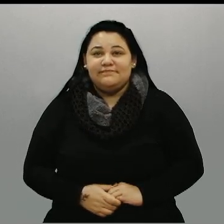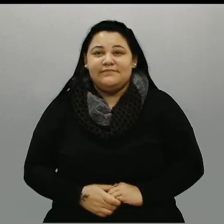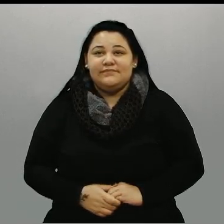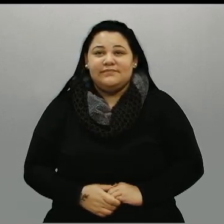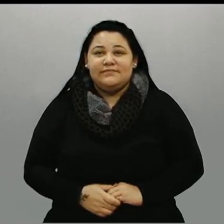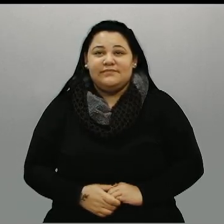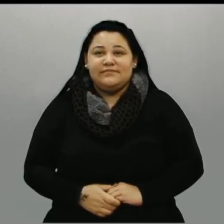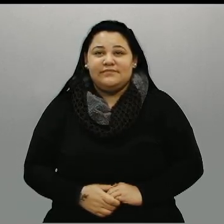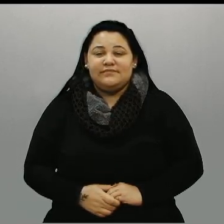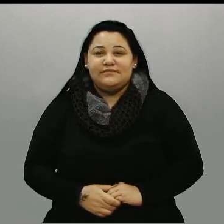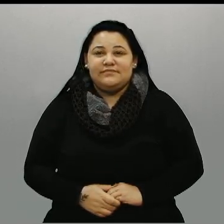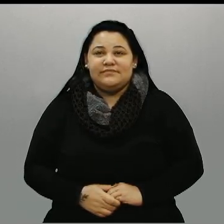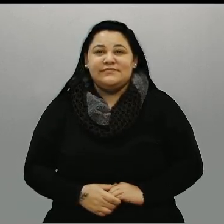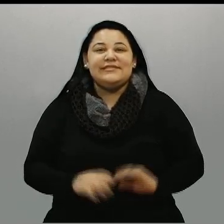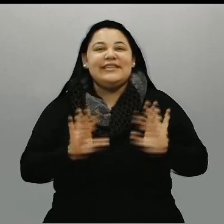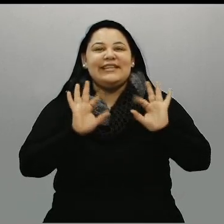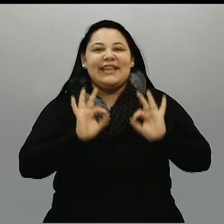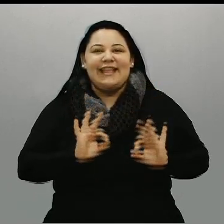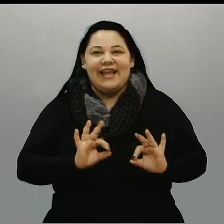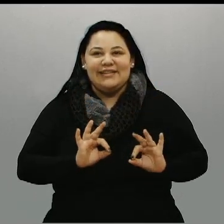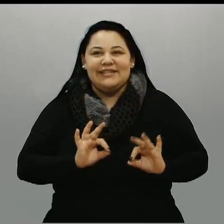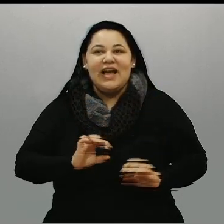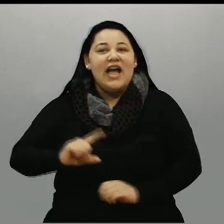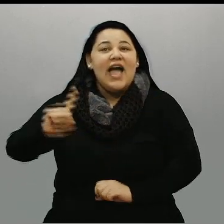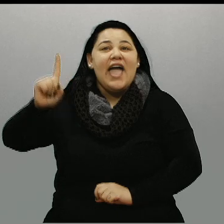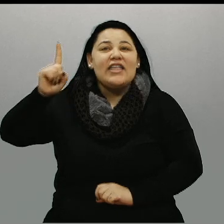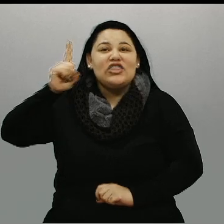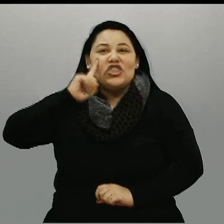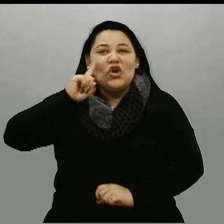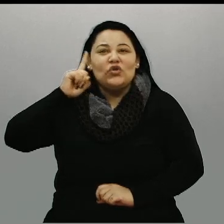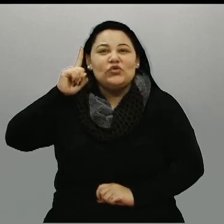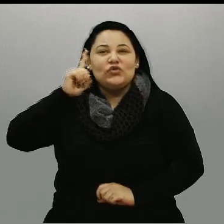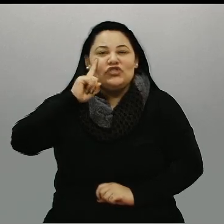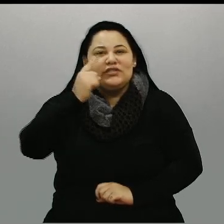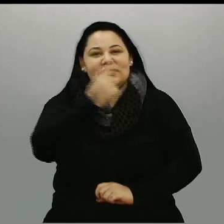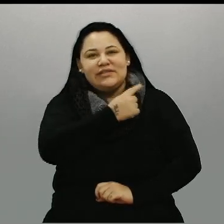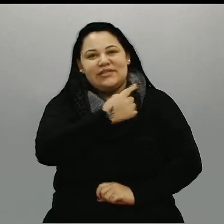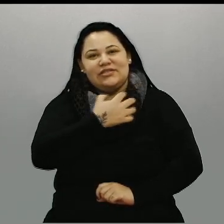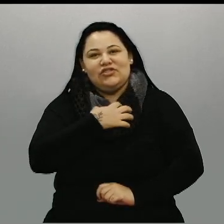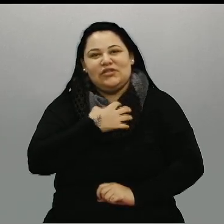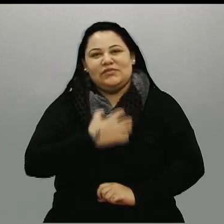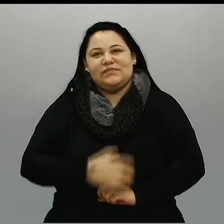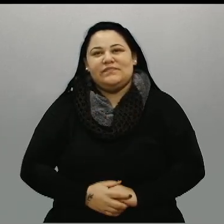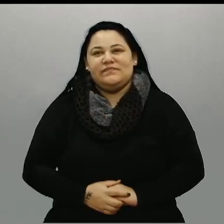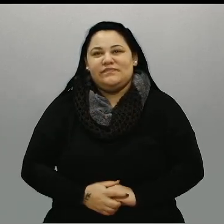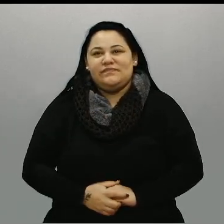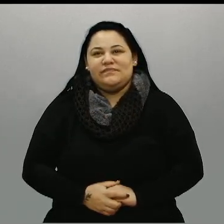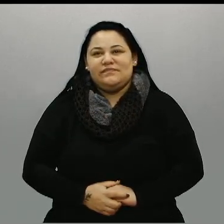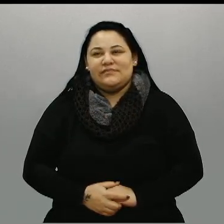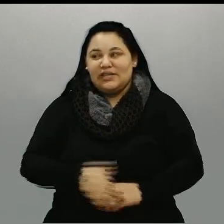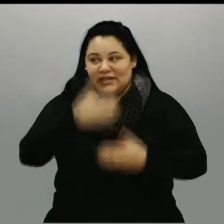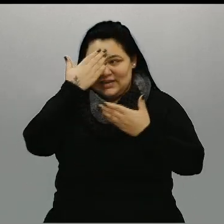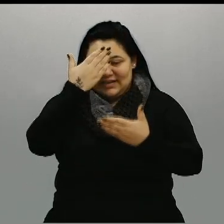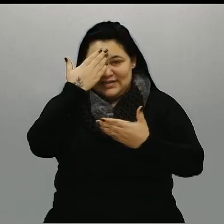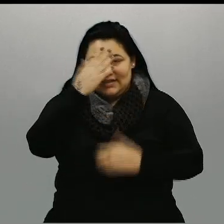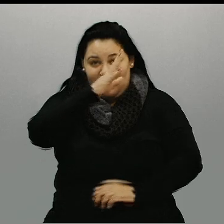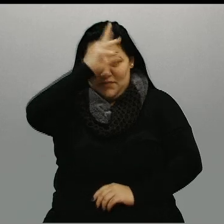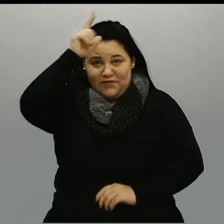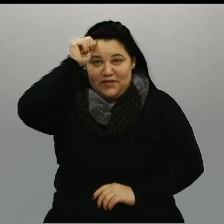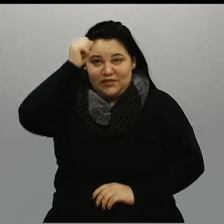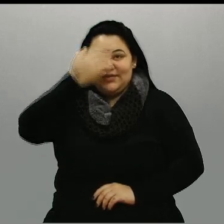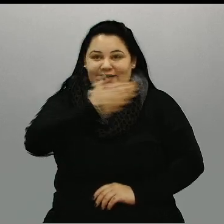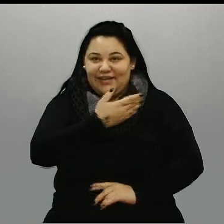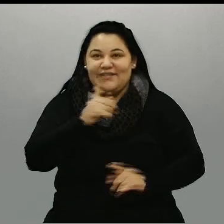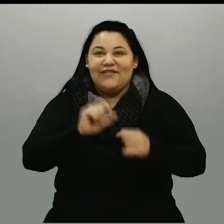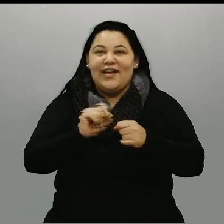E o detalhe, né, é todo dia assim, ó. É todo dia assim. Agradecer aí a prefeitura que veio fazer